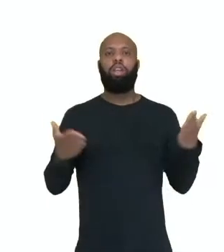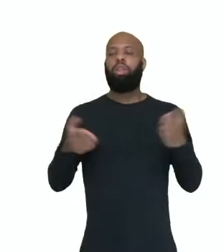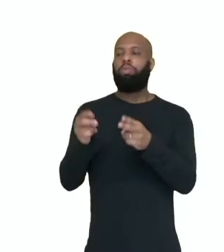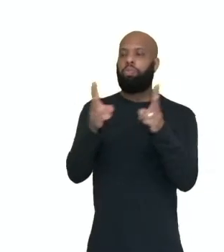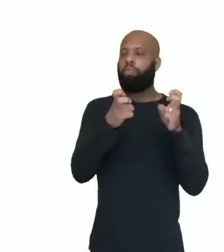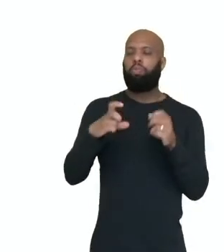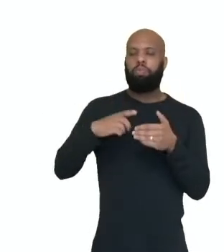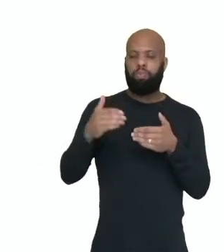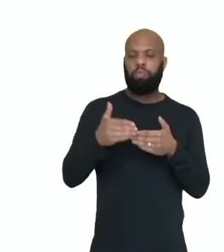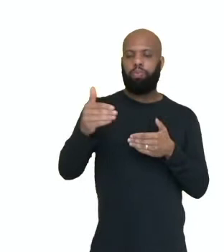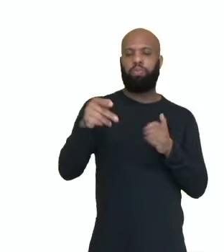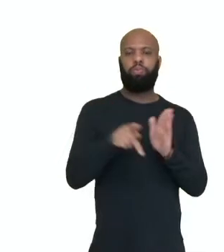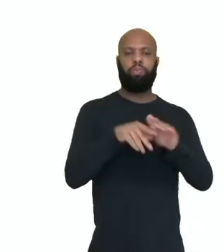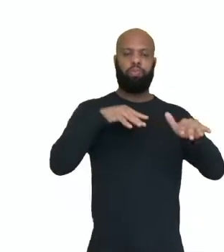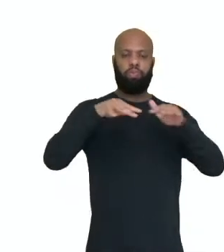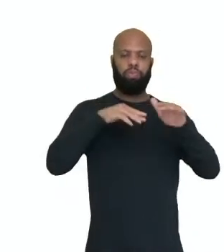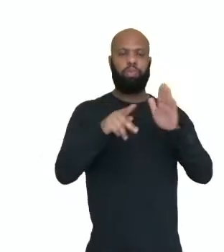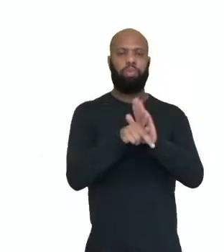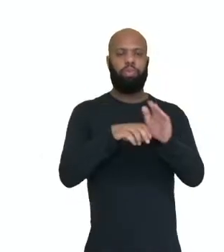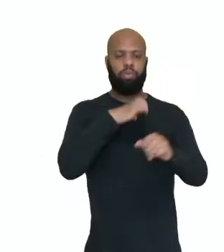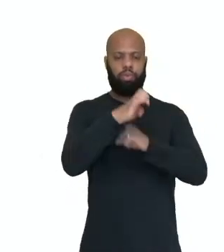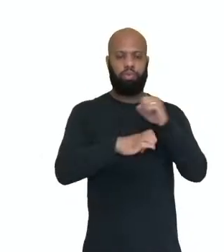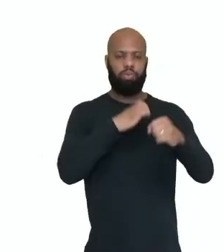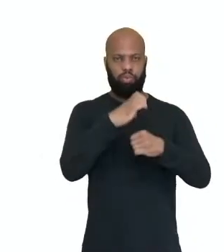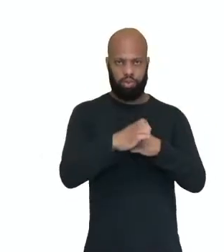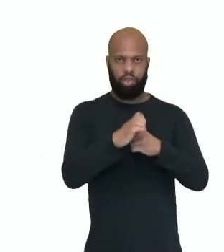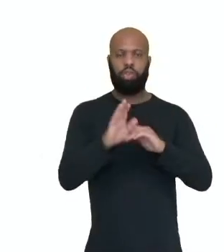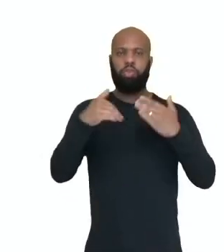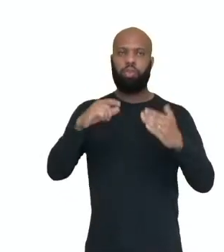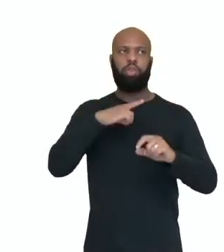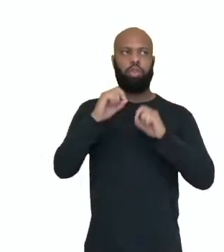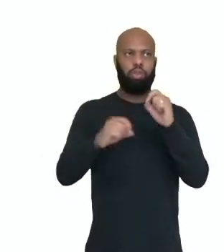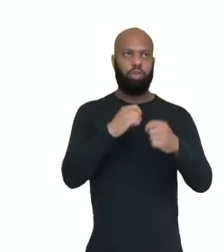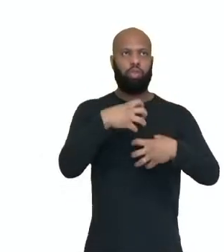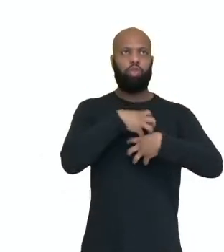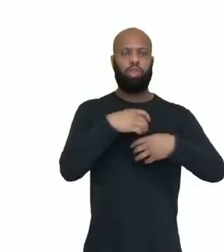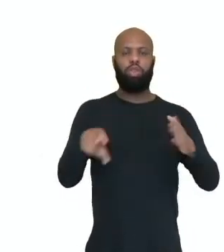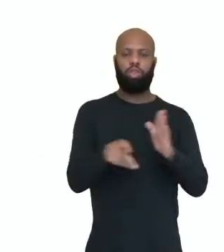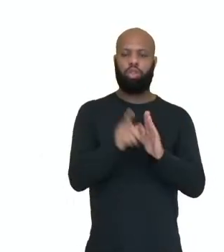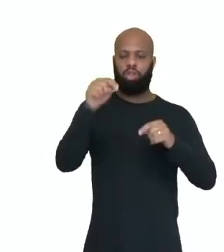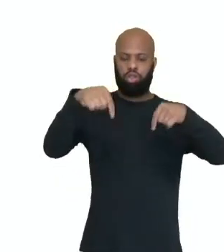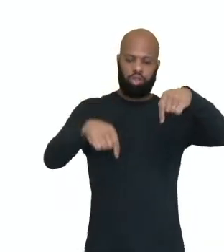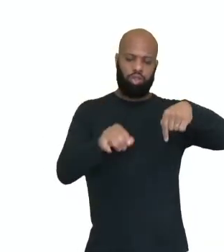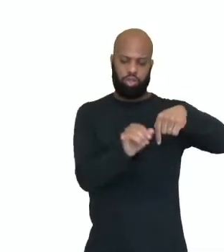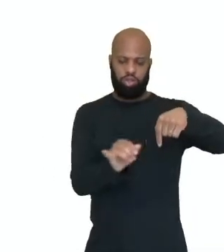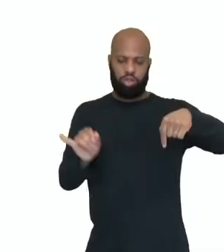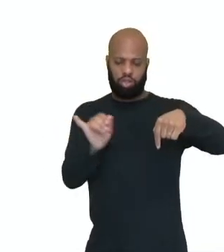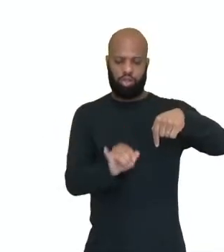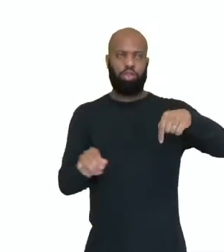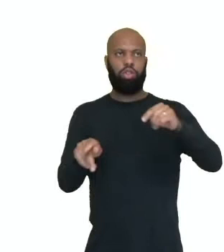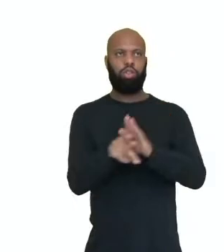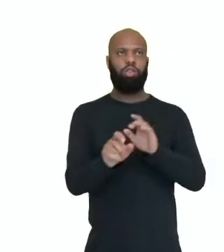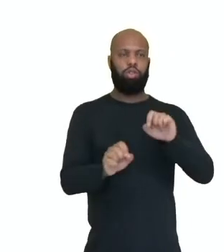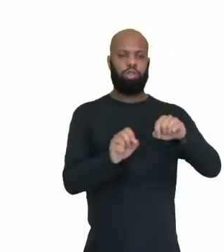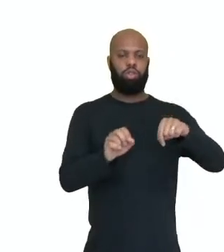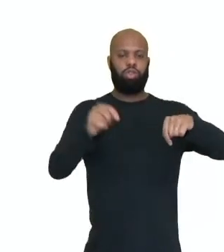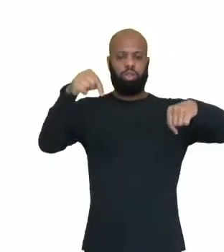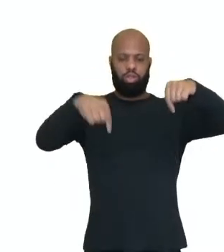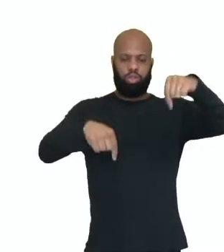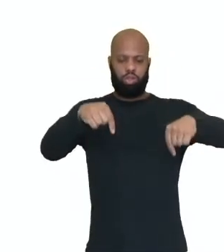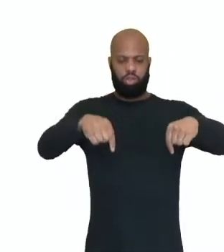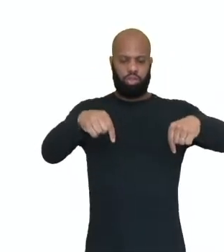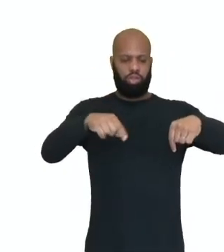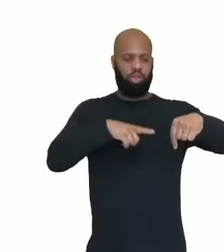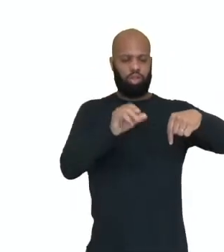Observe que a partir da movimentação de elétrons do gerador, o fluxo dos elétrons ocorre do ânodo negativo para o